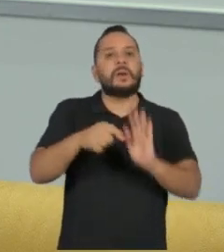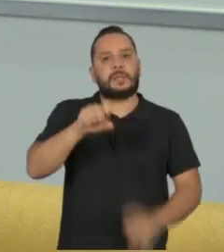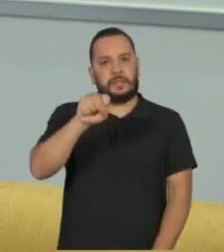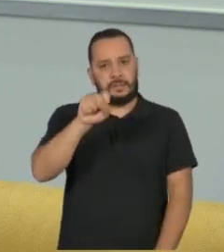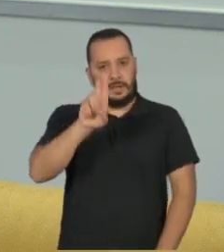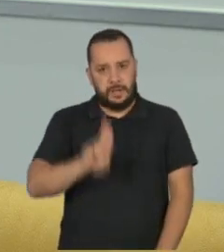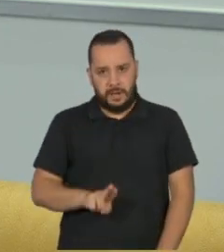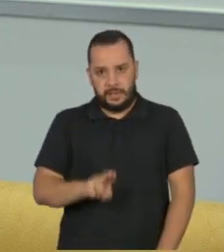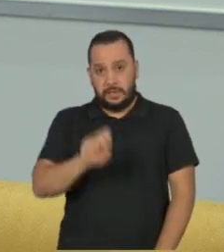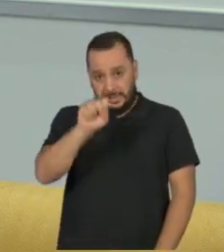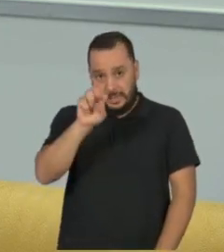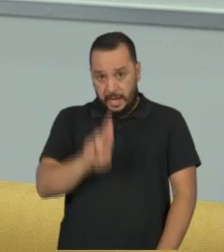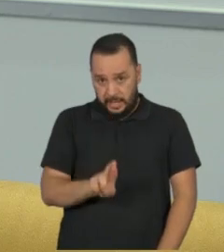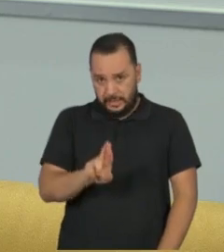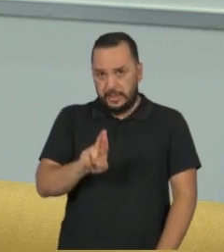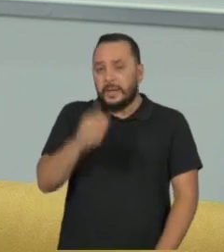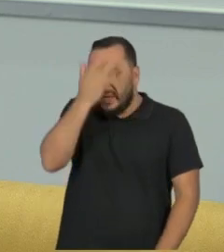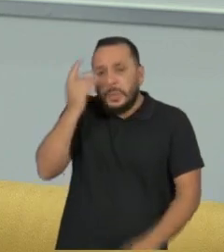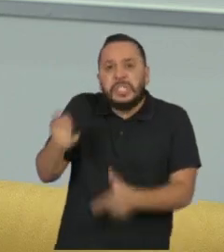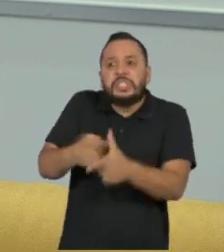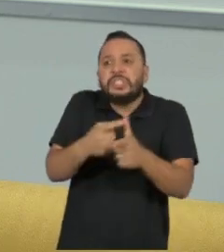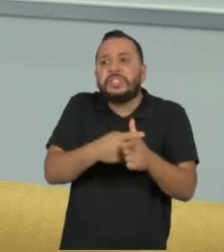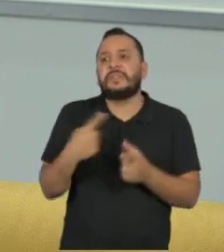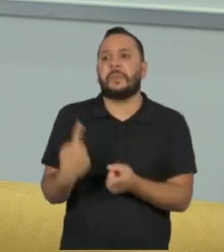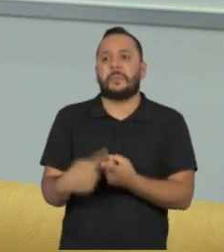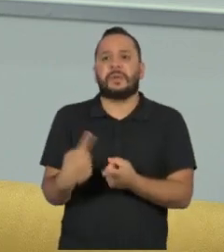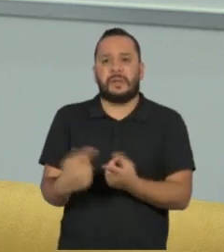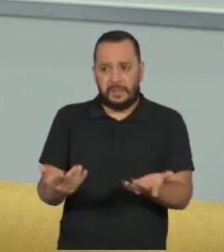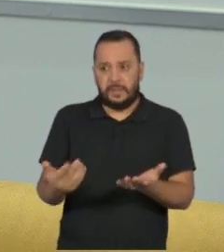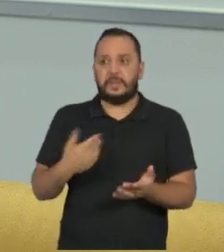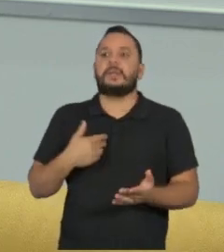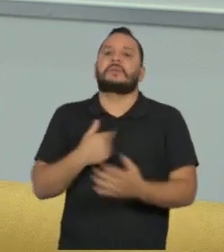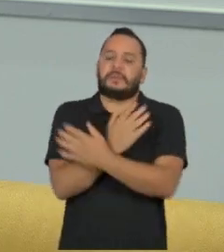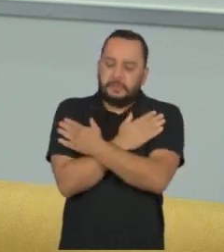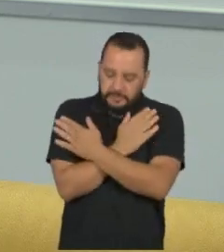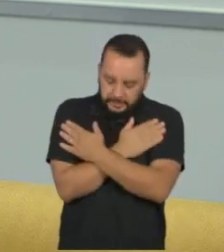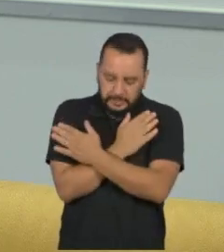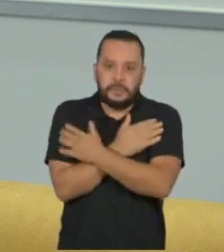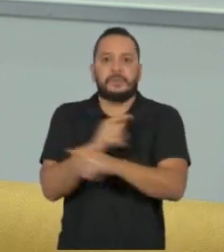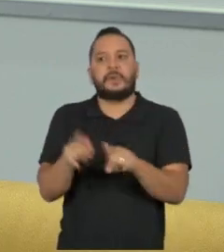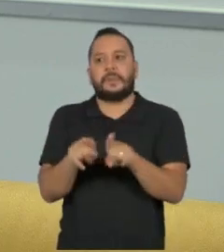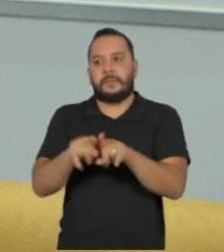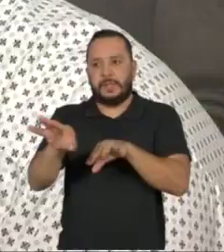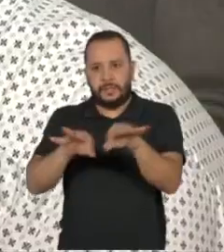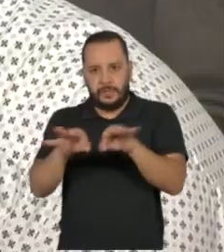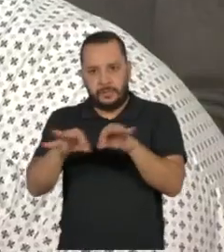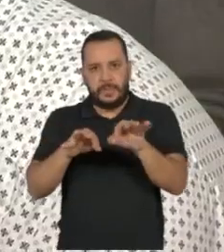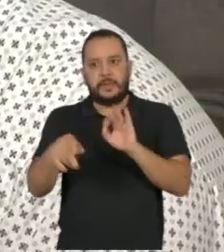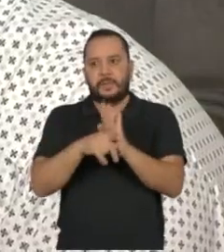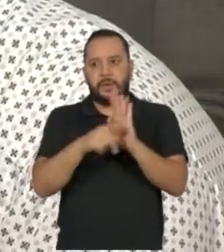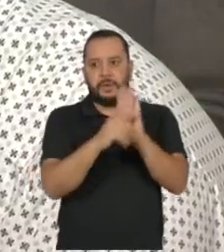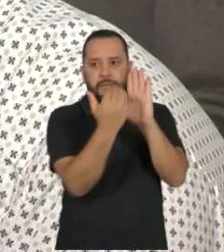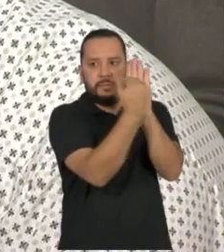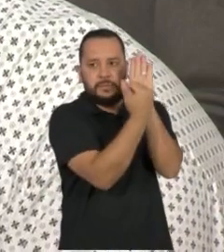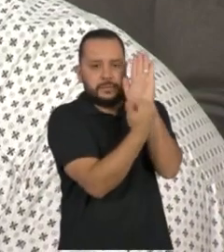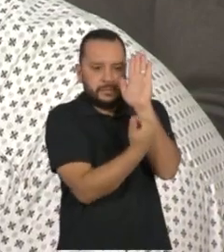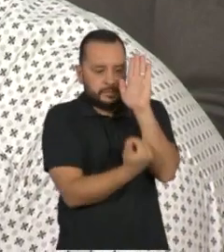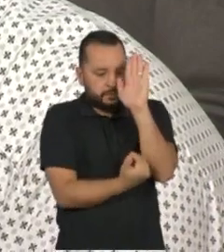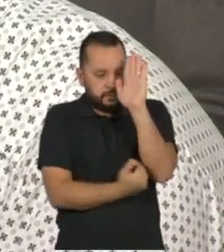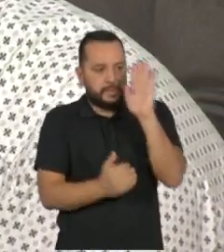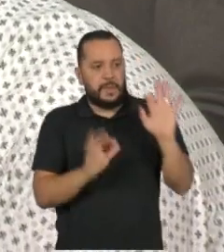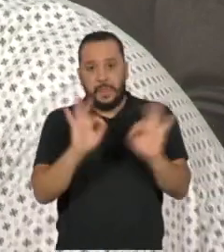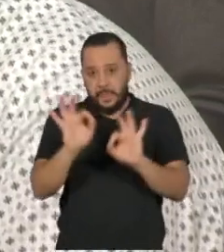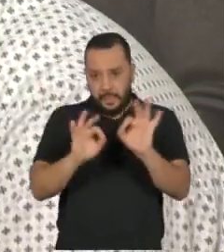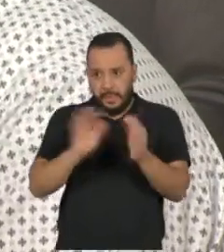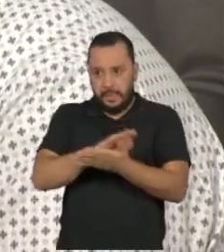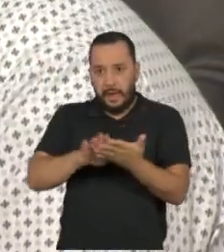no vermelho são muitas, mas principalmente o desemprego e a falta de planejamento financeiro. Na casa do